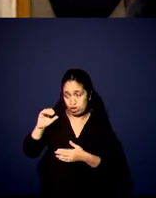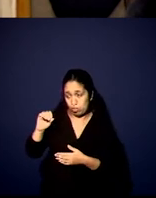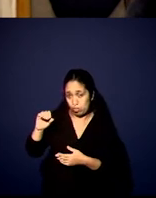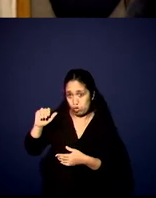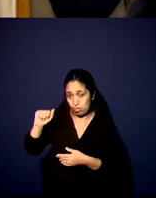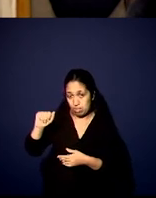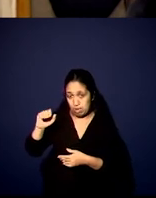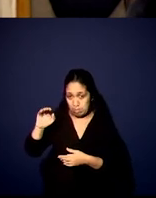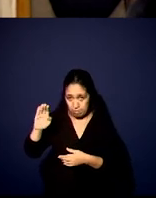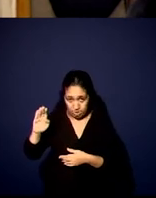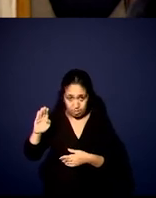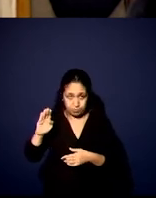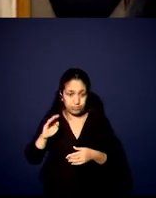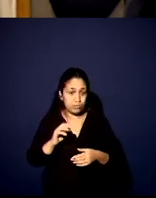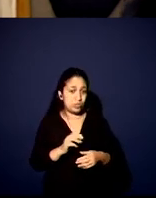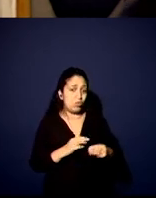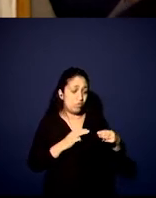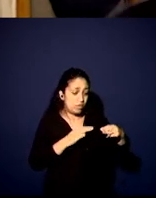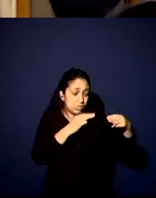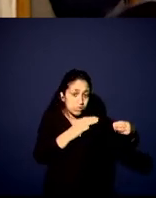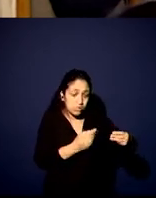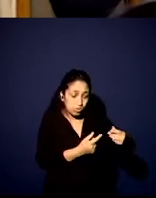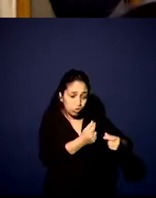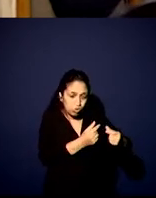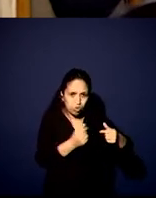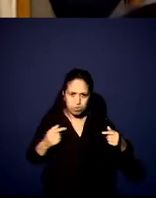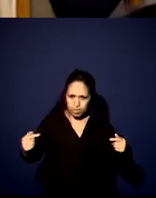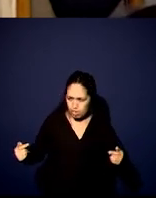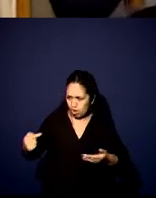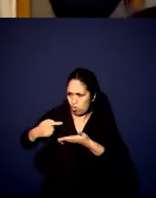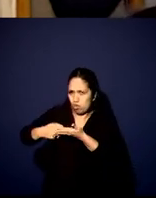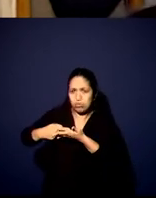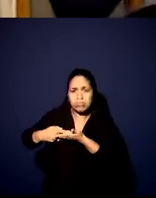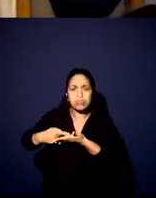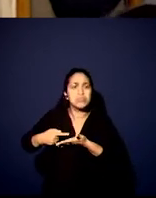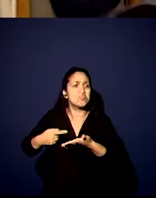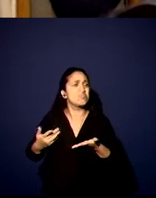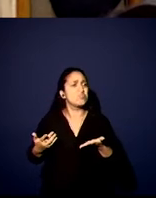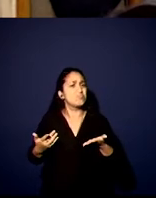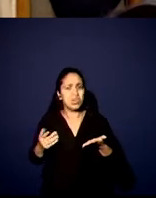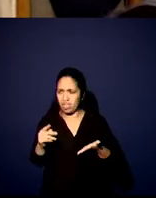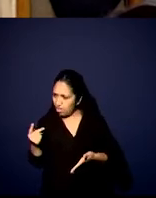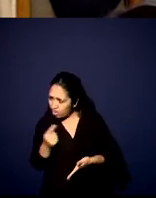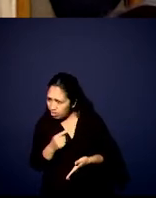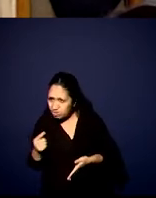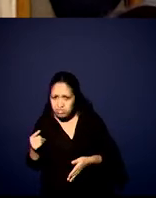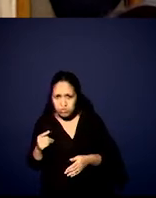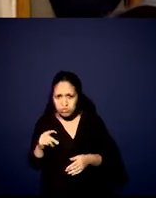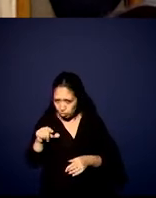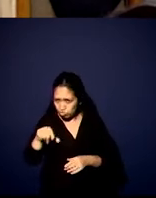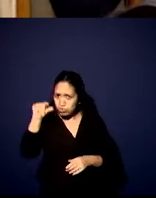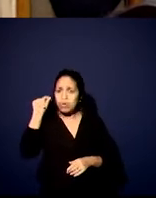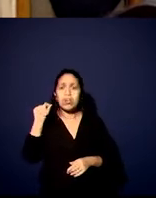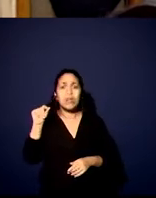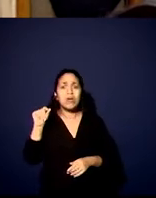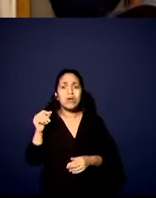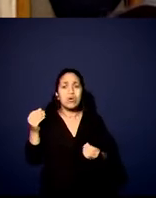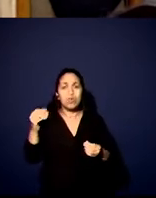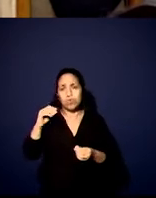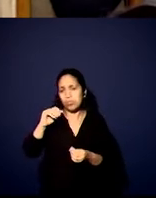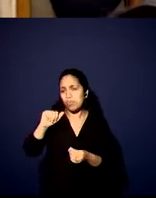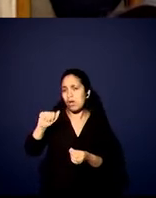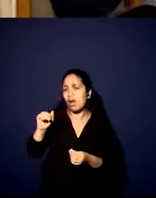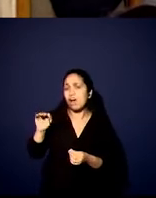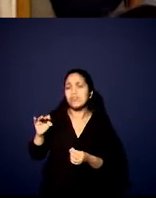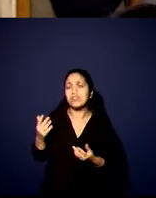o ministério da economia Mas eu acho que não é esse fórum né que vai decidir o destino do Kraft